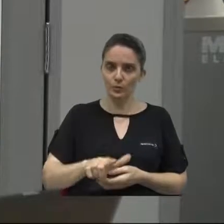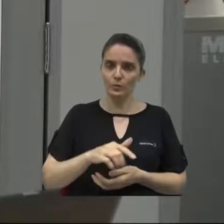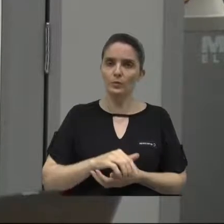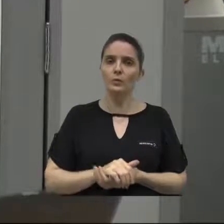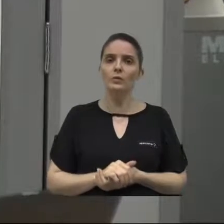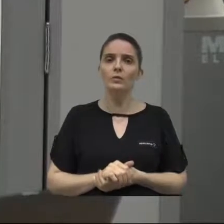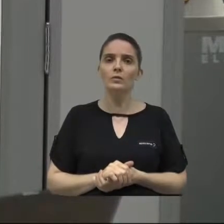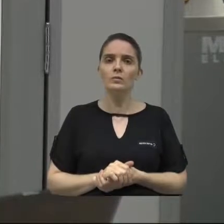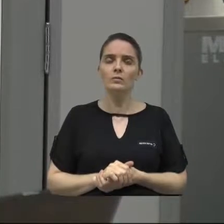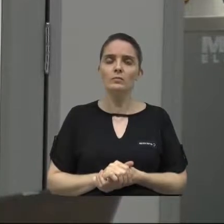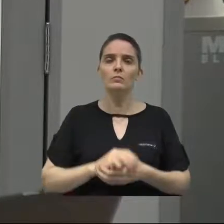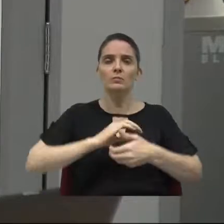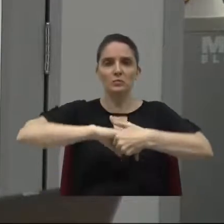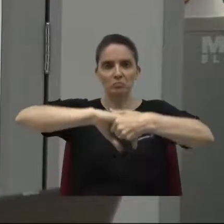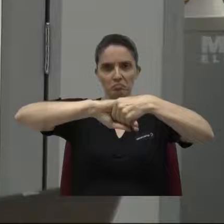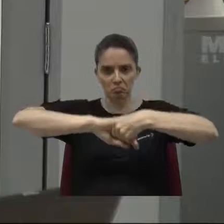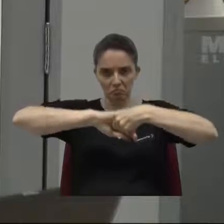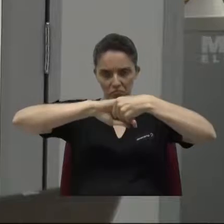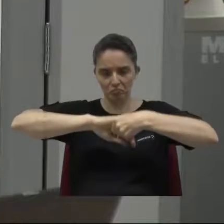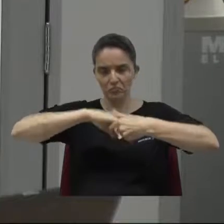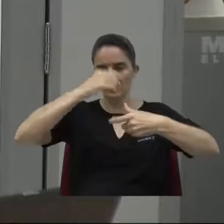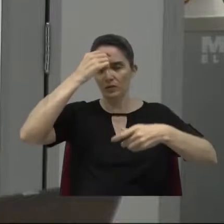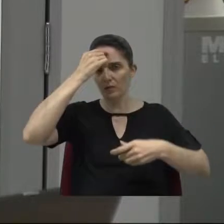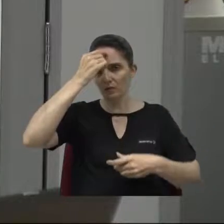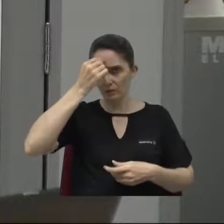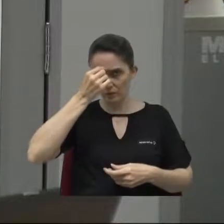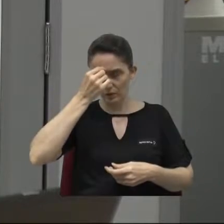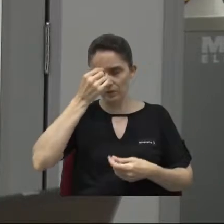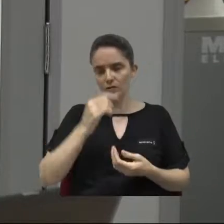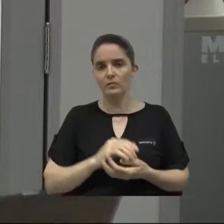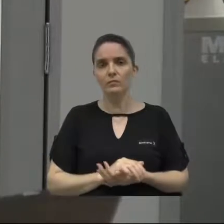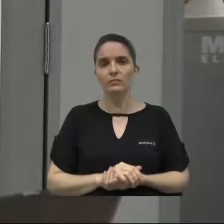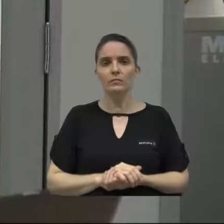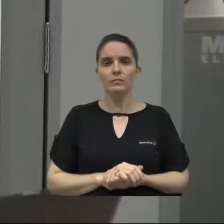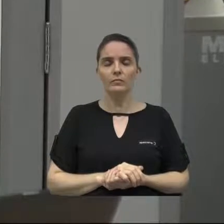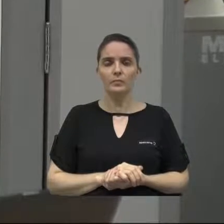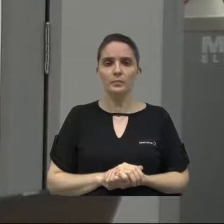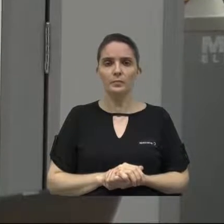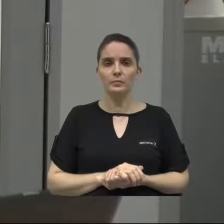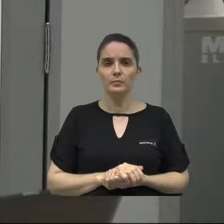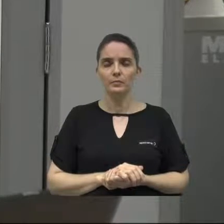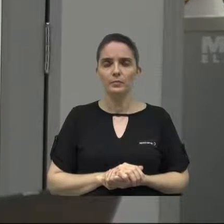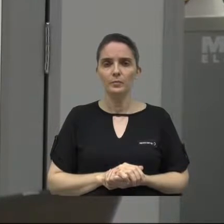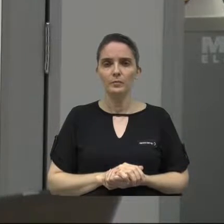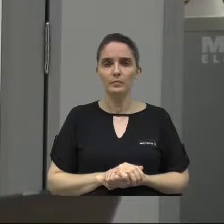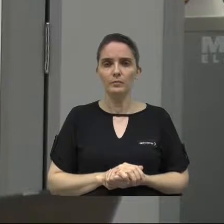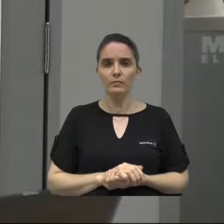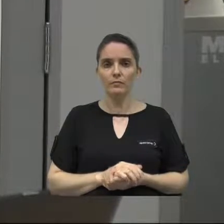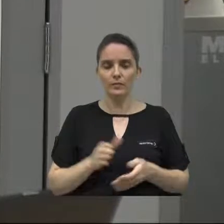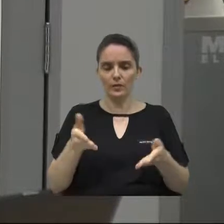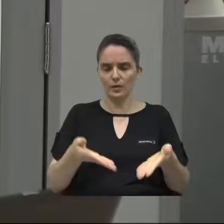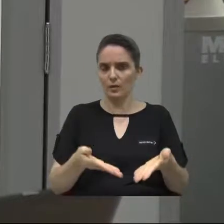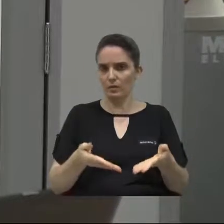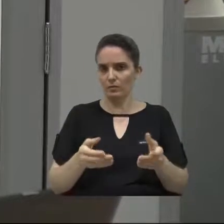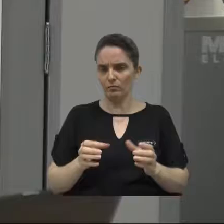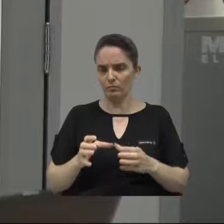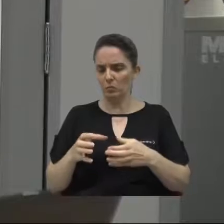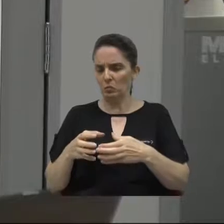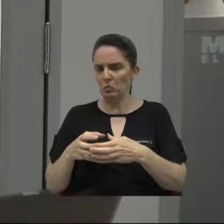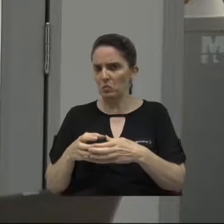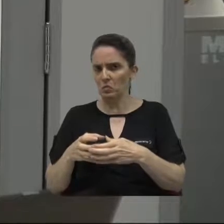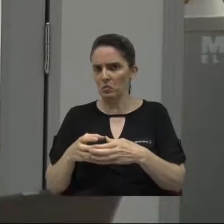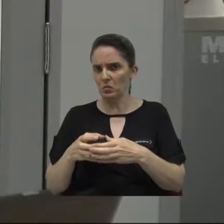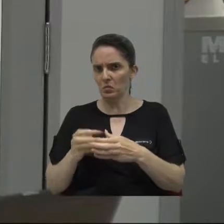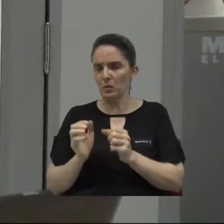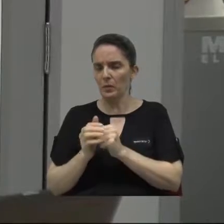volto a congratulá-lo pelo requerimento, pela sensibilidade. Acho que nós temos aqui, não é criar uma condição de protecionismo